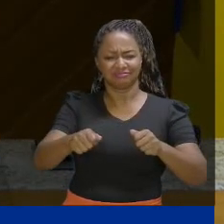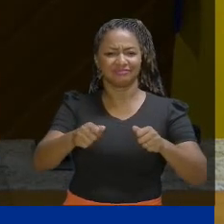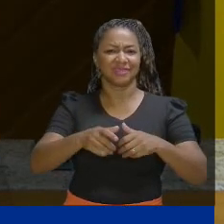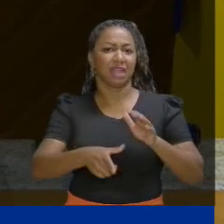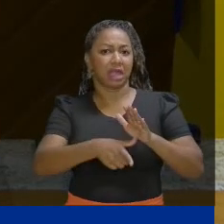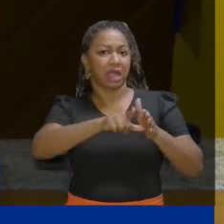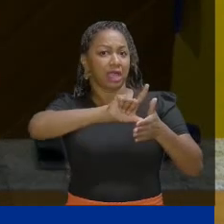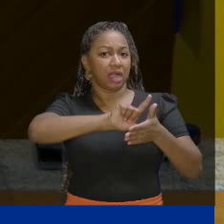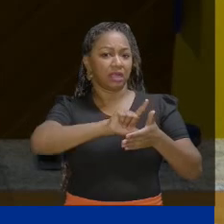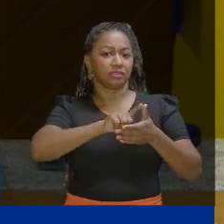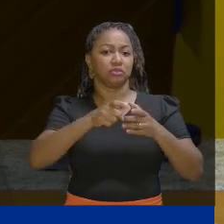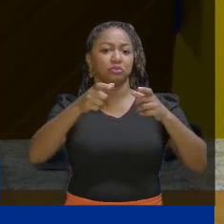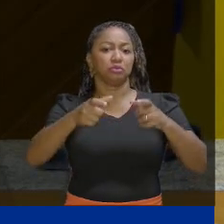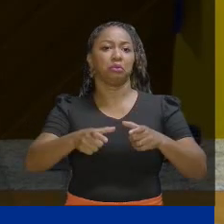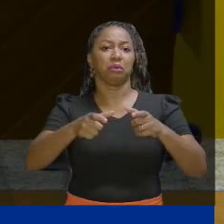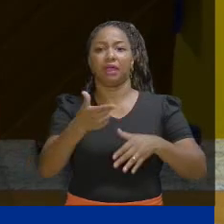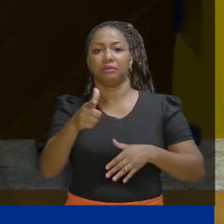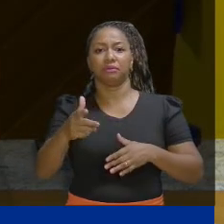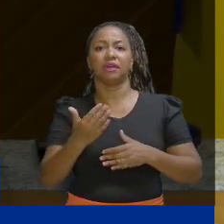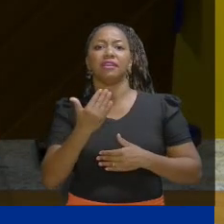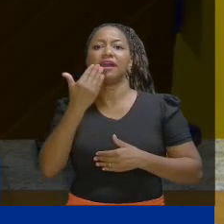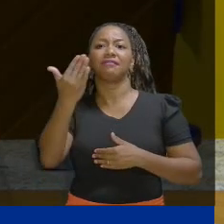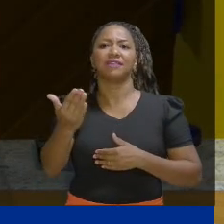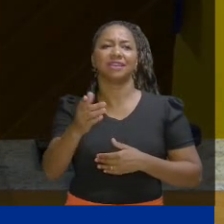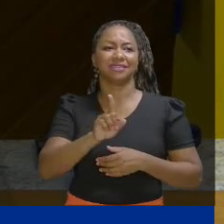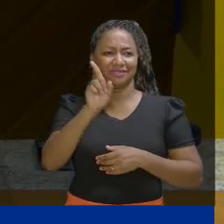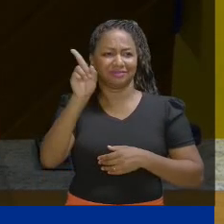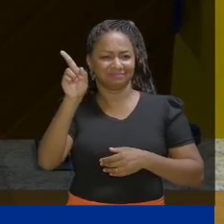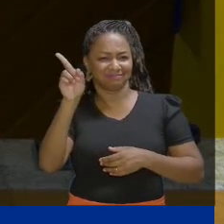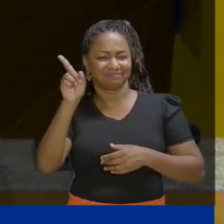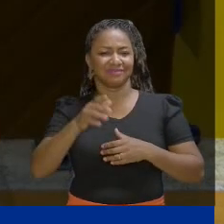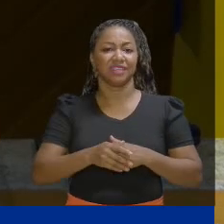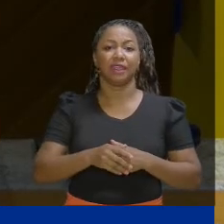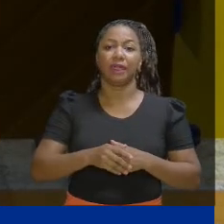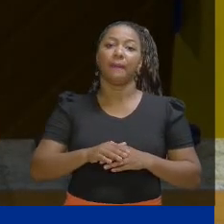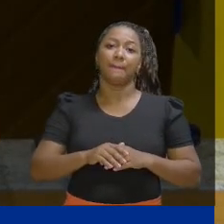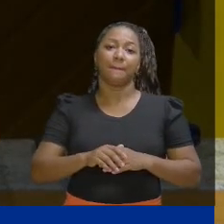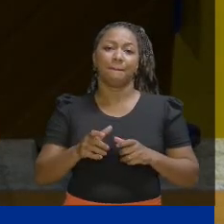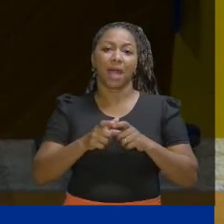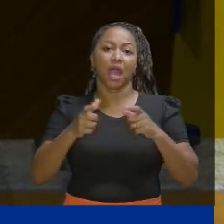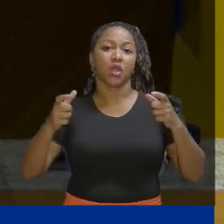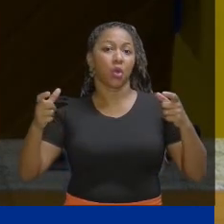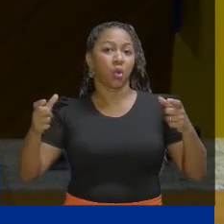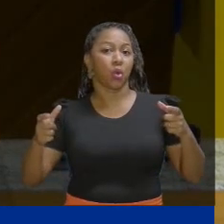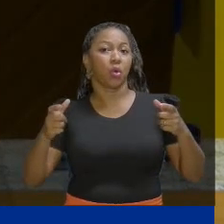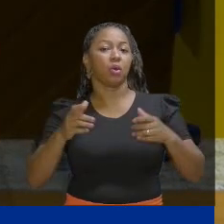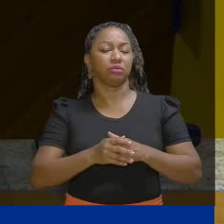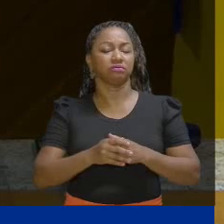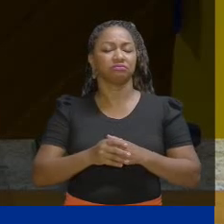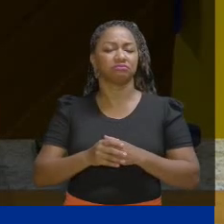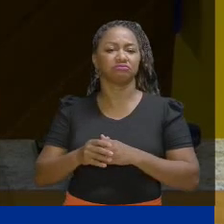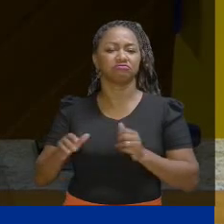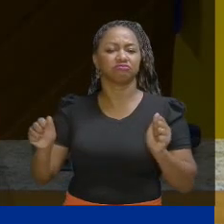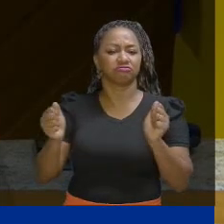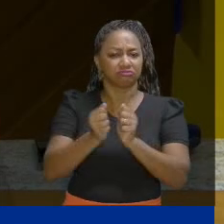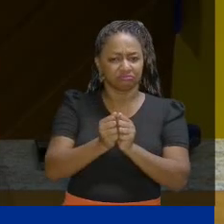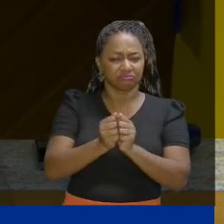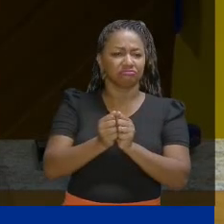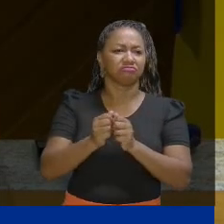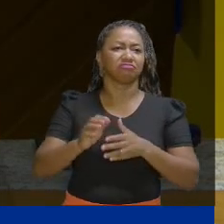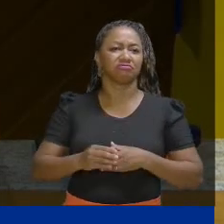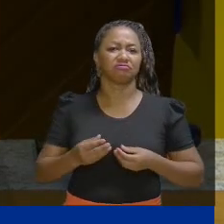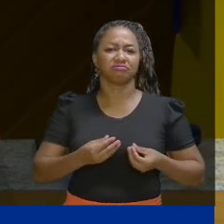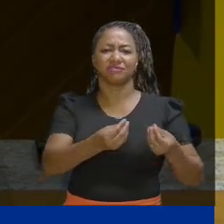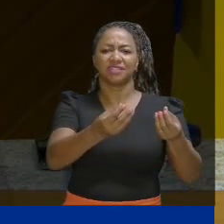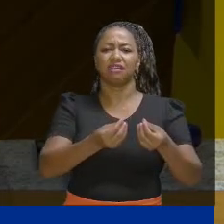antes nós não tínhamos espaço aqui, era aí na frente, era no Glicério Marques. Era maior o espaço, então chegava todo mundo lá, entregava, como eles